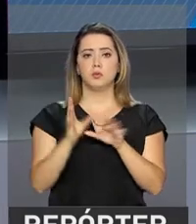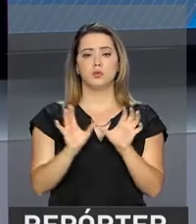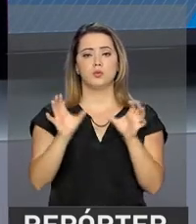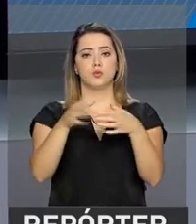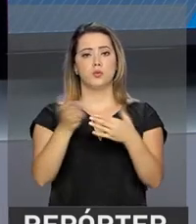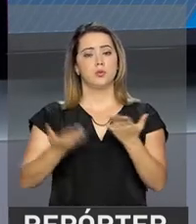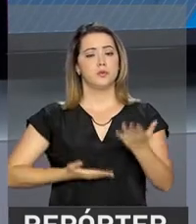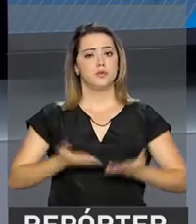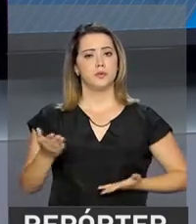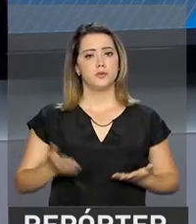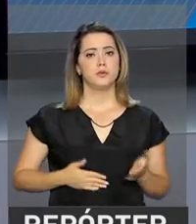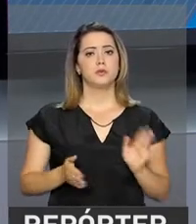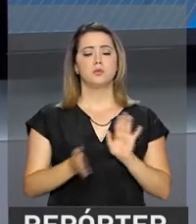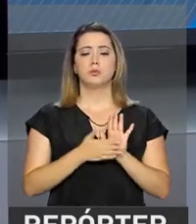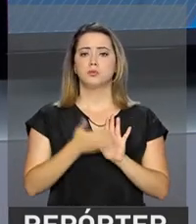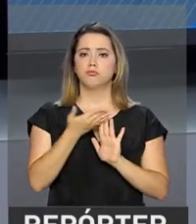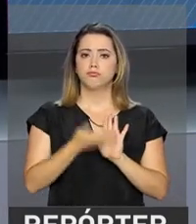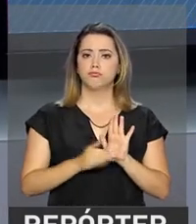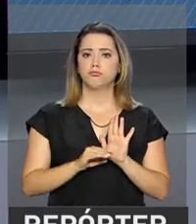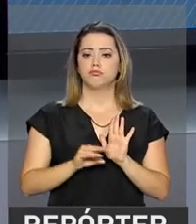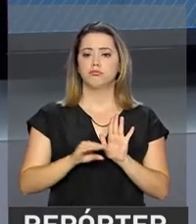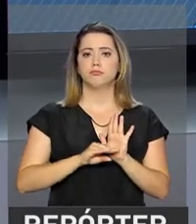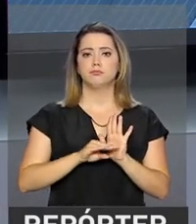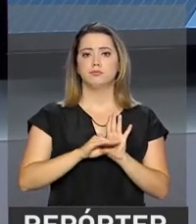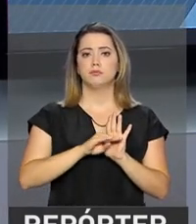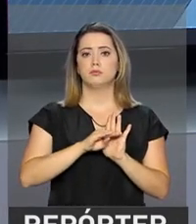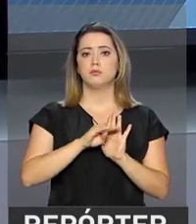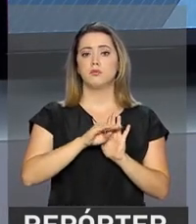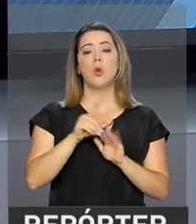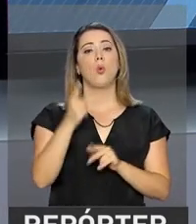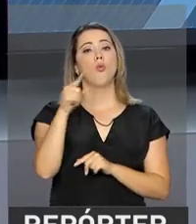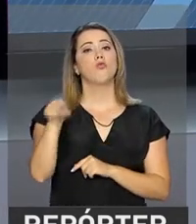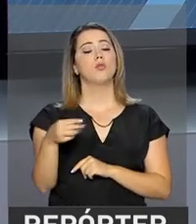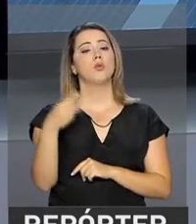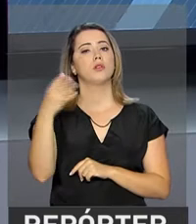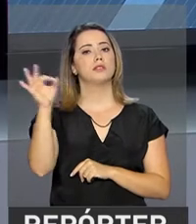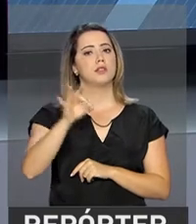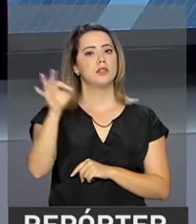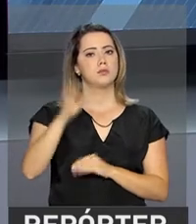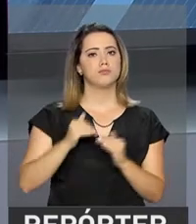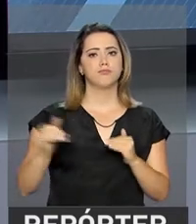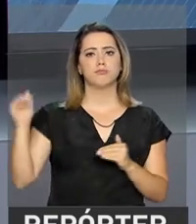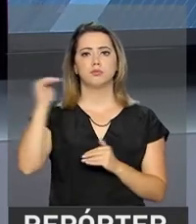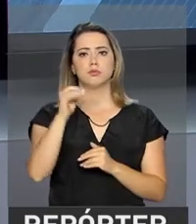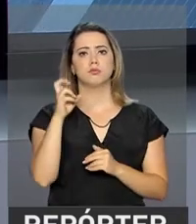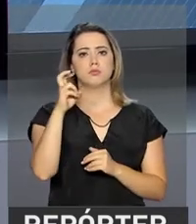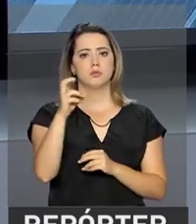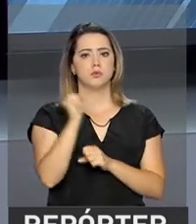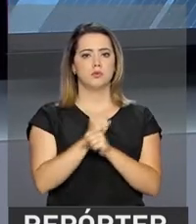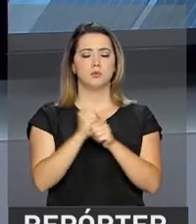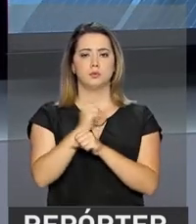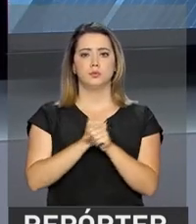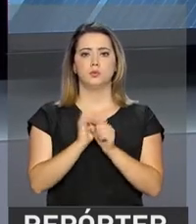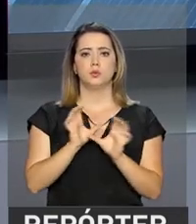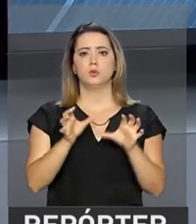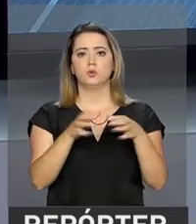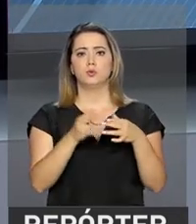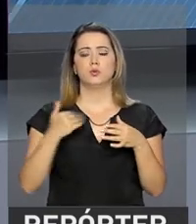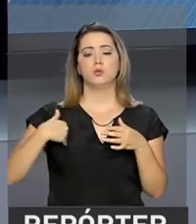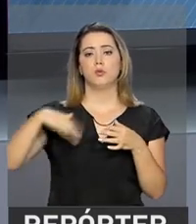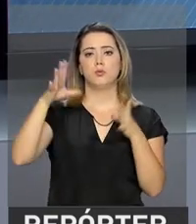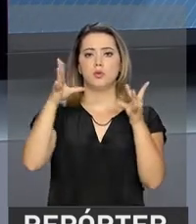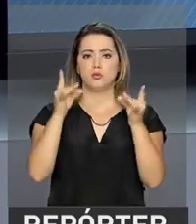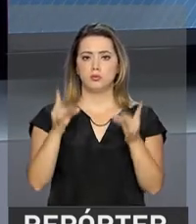serviços apresentou crescimento em junho de 1,3 por cento o maior aumento em cinco anos as áreas com maior